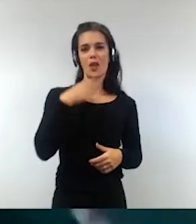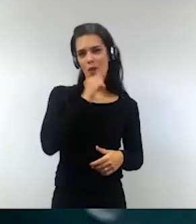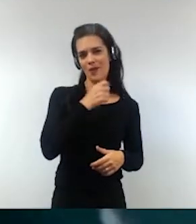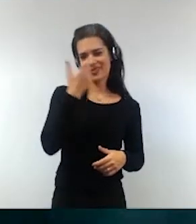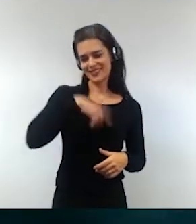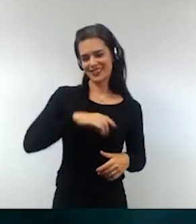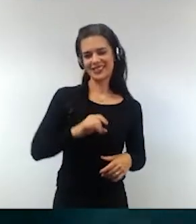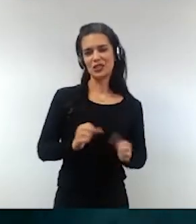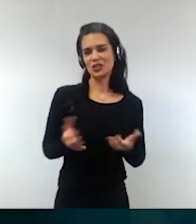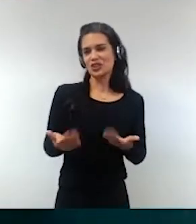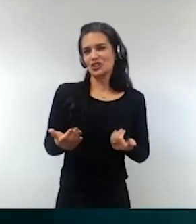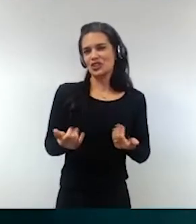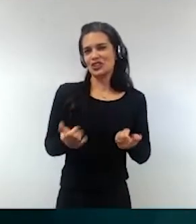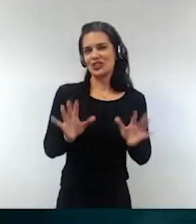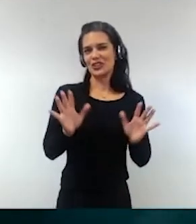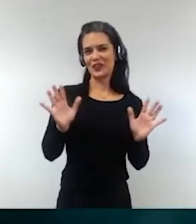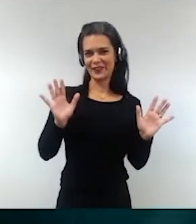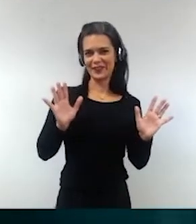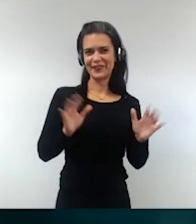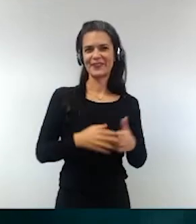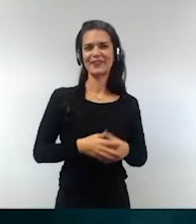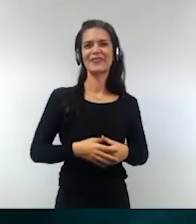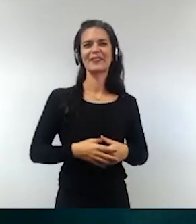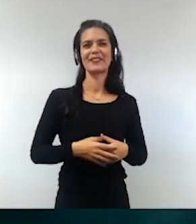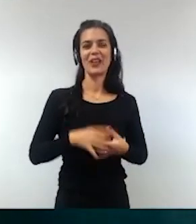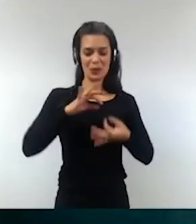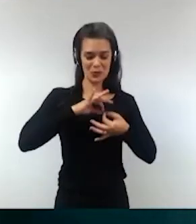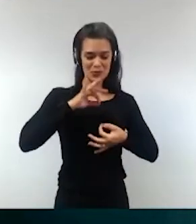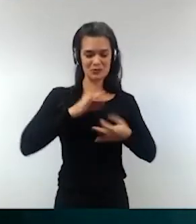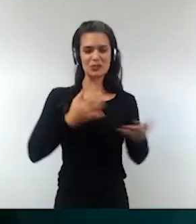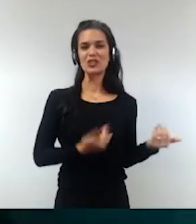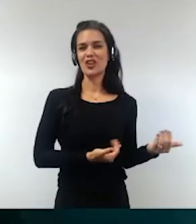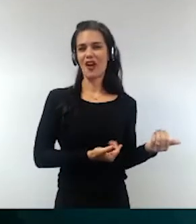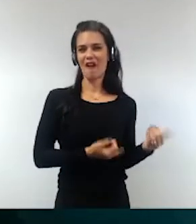né? Como diz, o espírito pelo menos é.